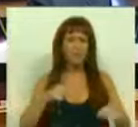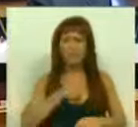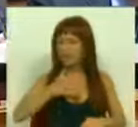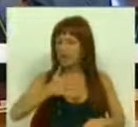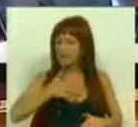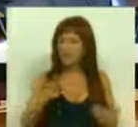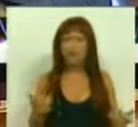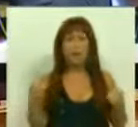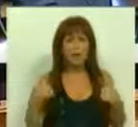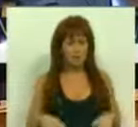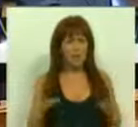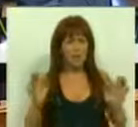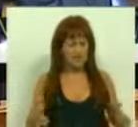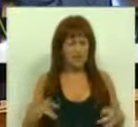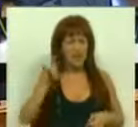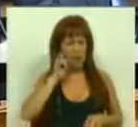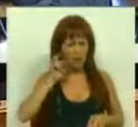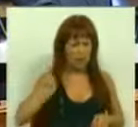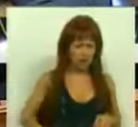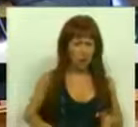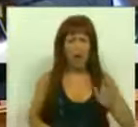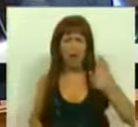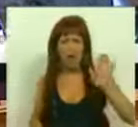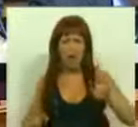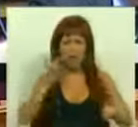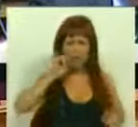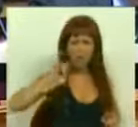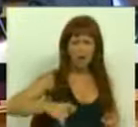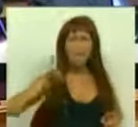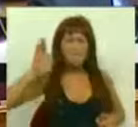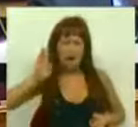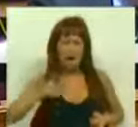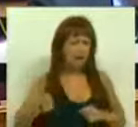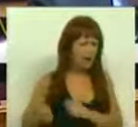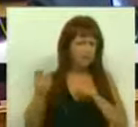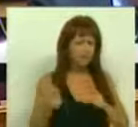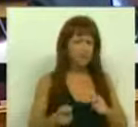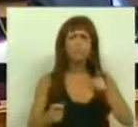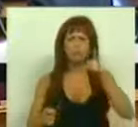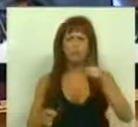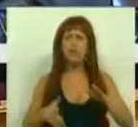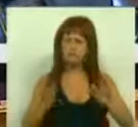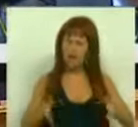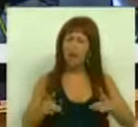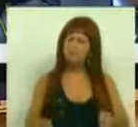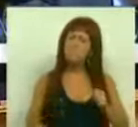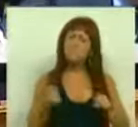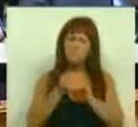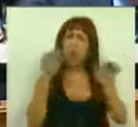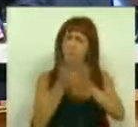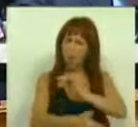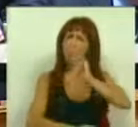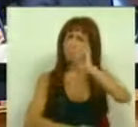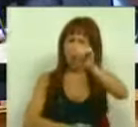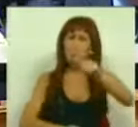Os empresários que têm de ter a garantia e a segurança de que vale a pena investir, de que vale a pena criar postos